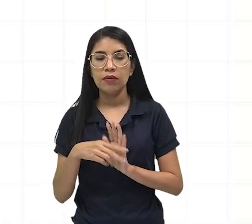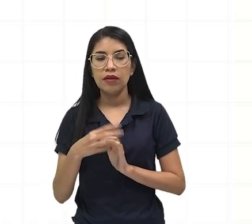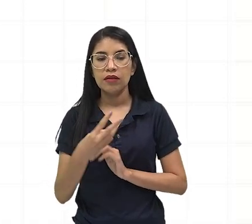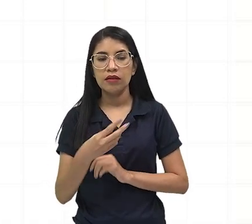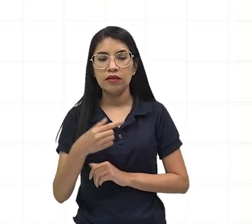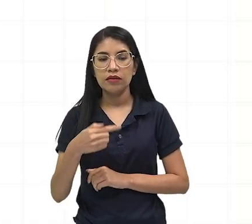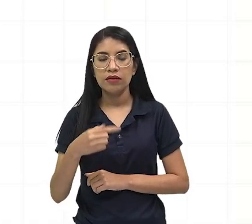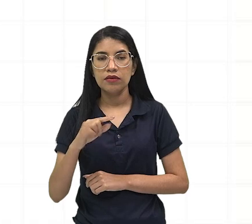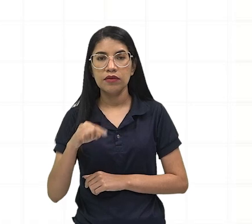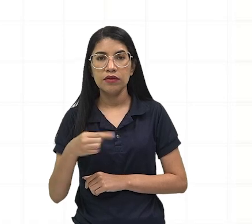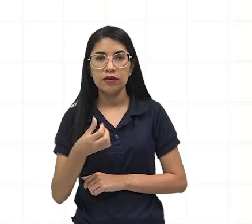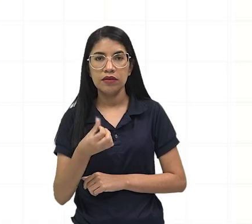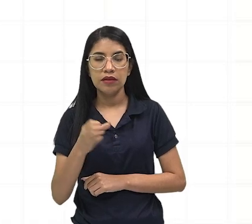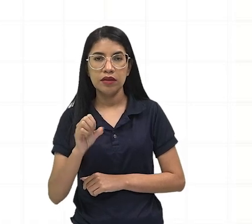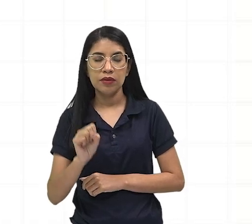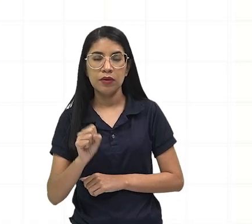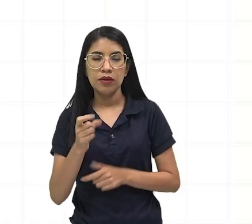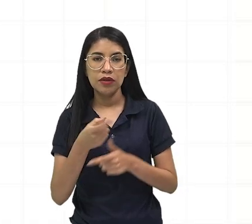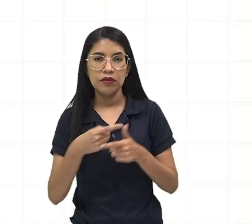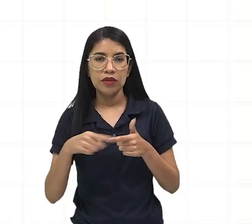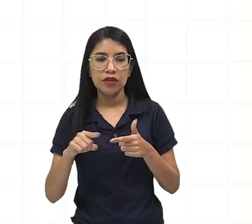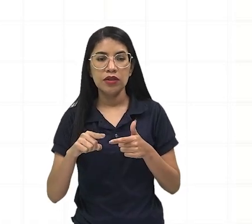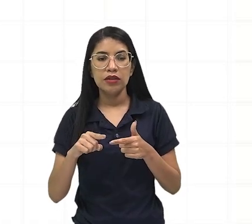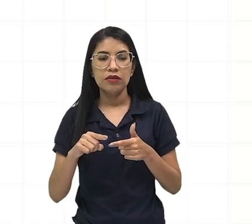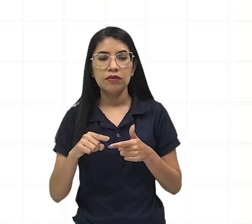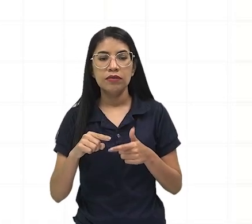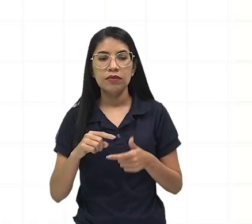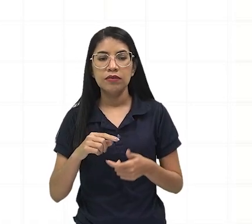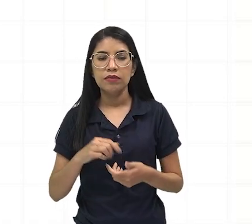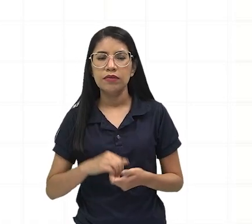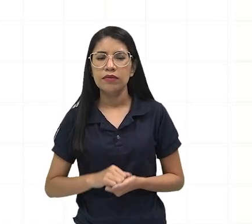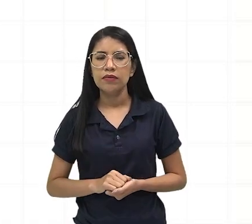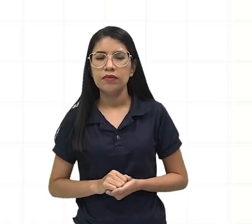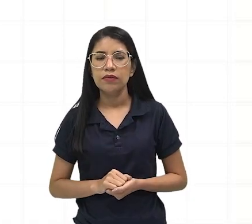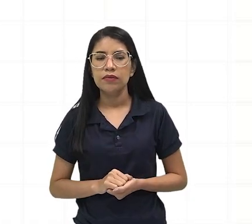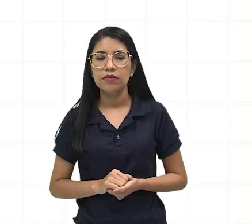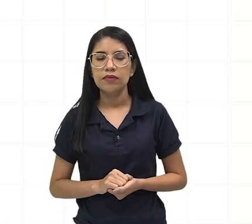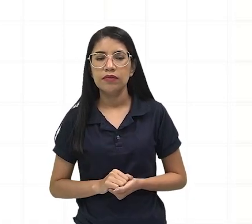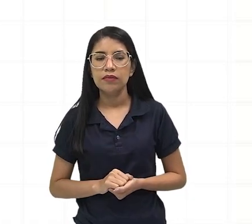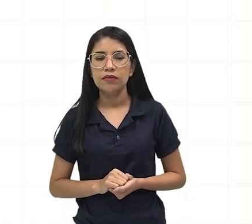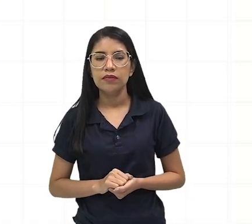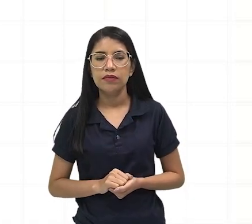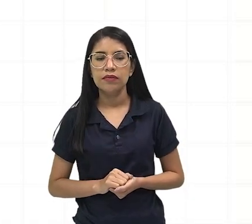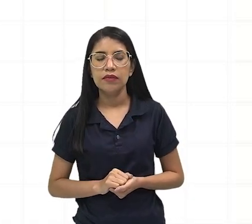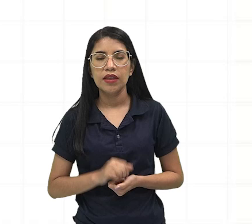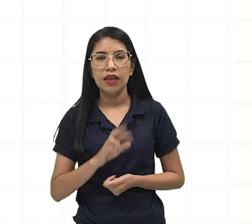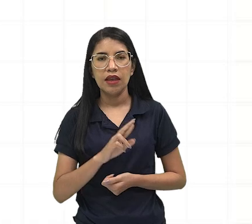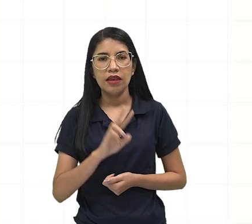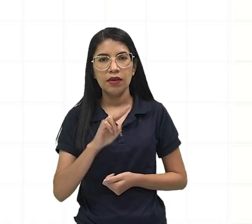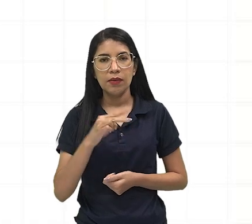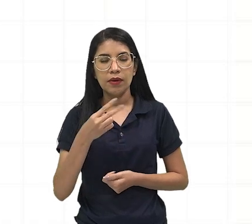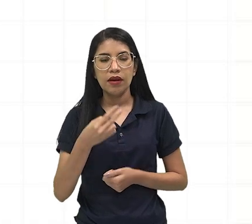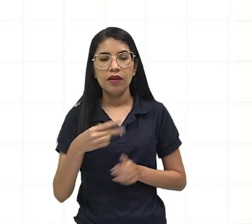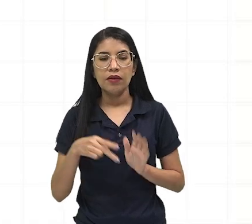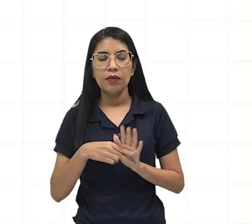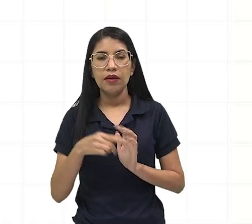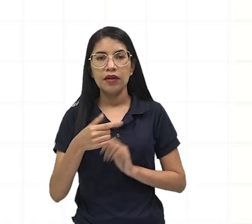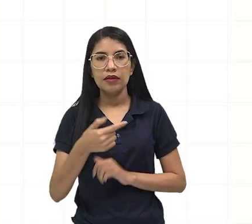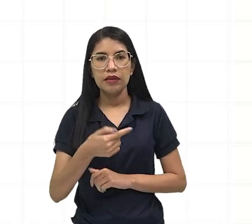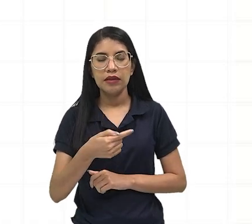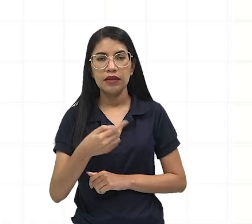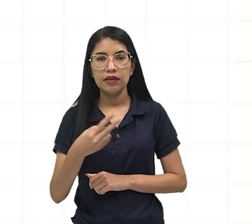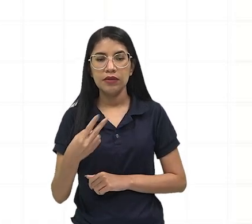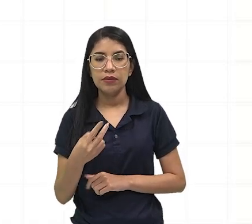37,68. Né? Divide tudo por 37. Nós vamos ter aqui, então, o r ao quadrado vai ser igual a